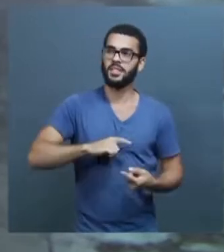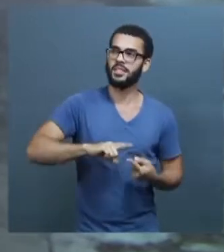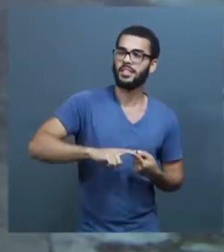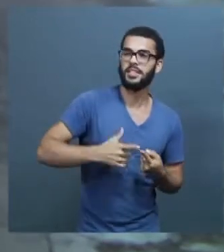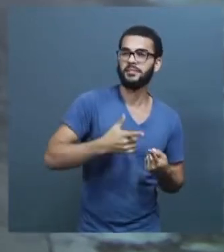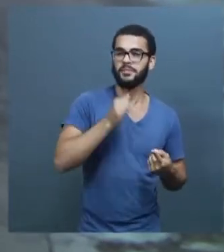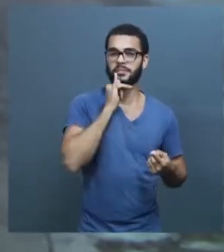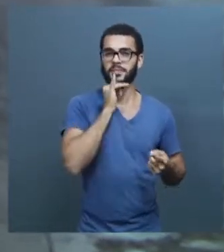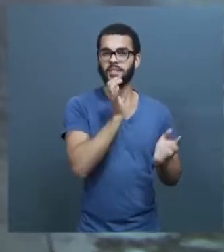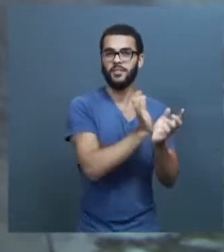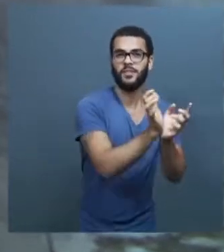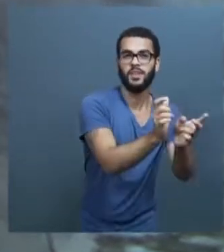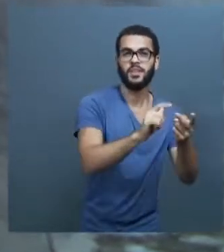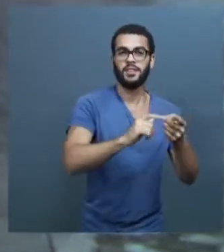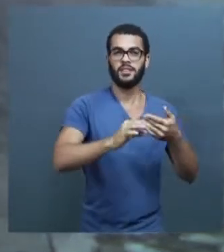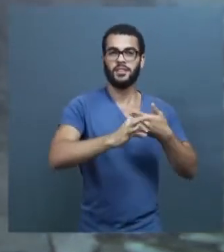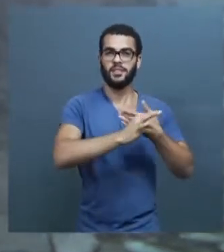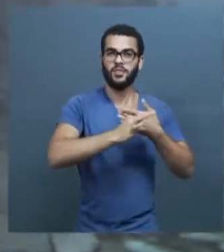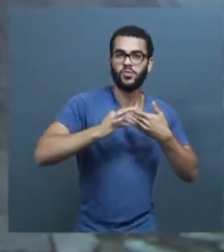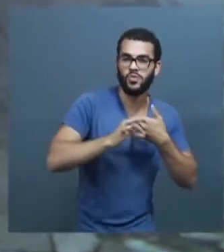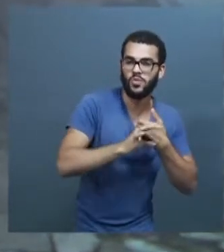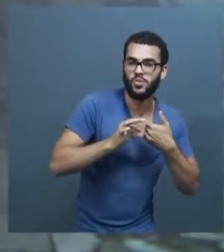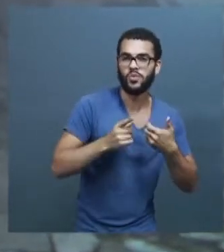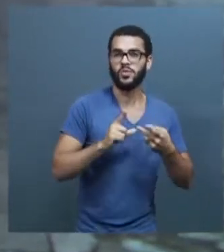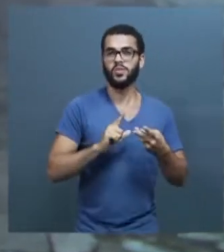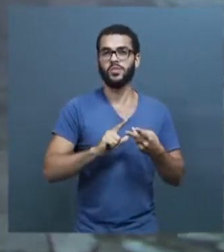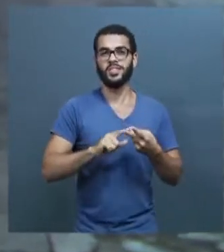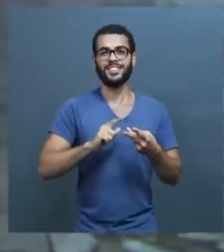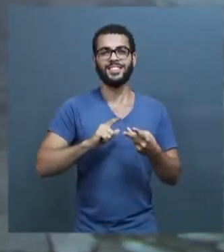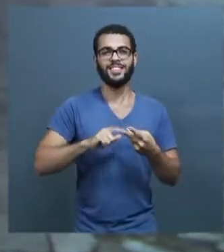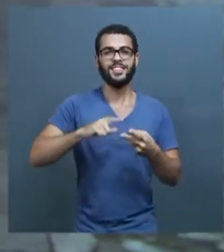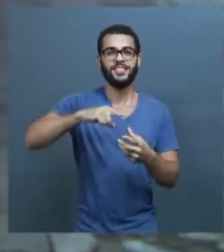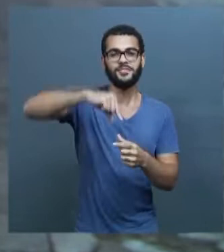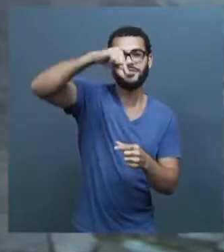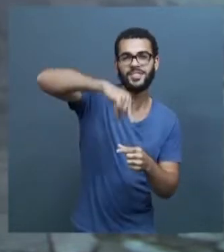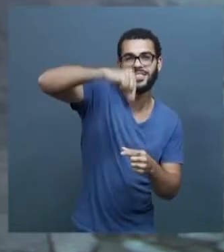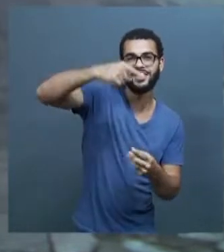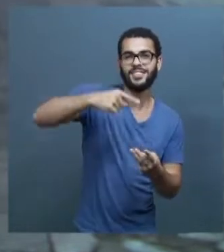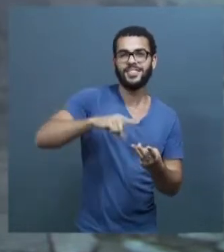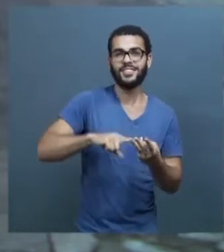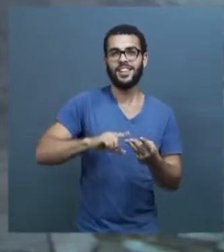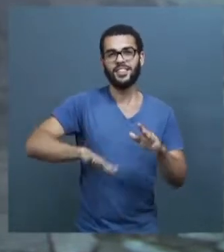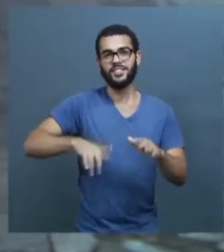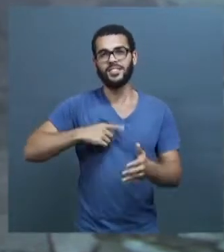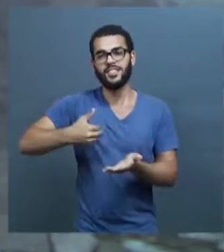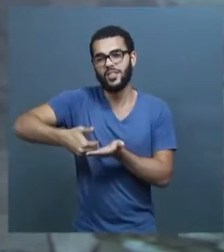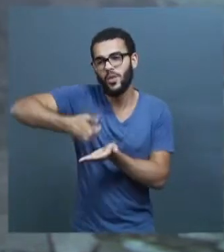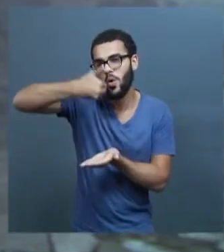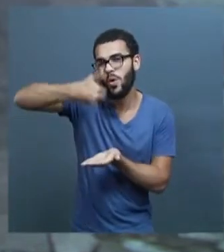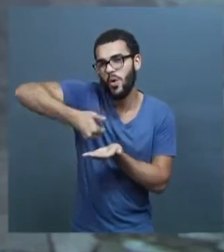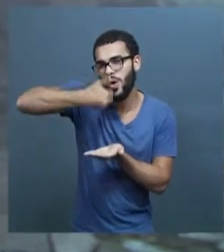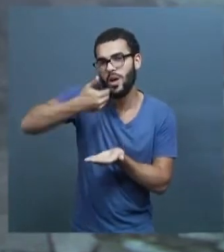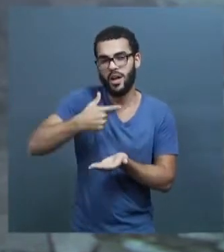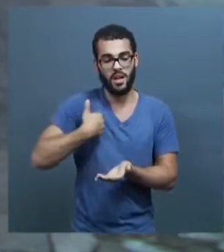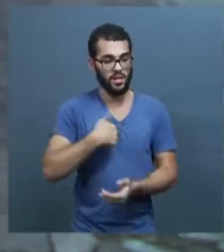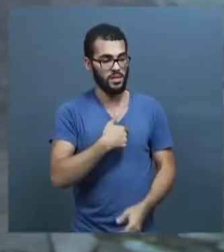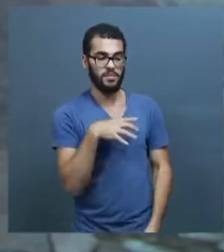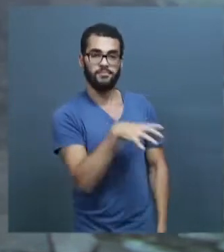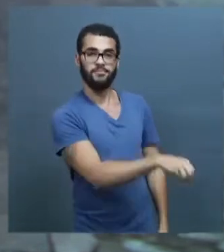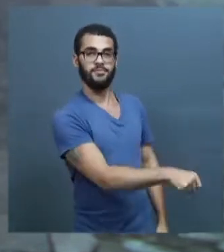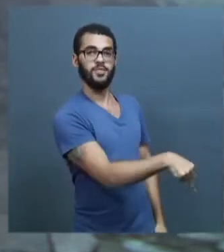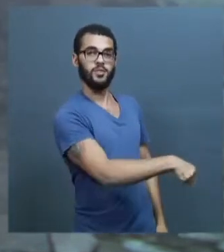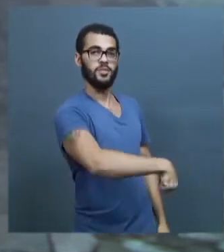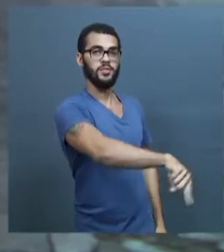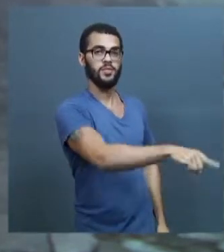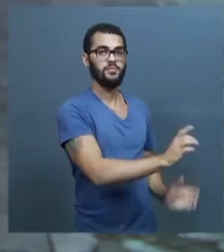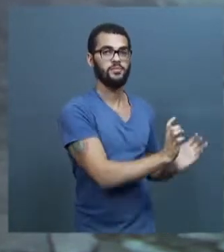né? É uma cebolinha que a gente coloca no lanche deles. Sempre quando tem uma sopa, né? A gente está sempre buscando nessa horta